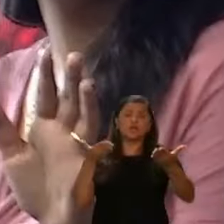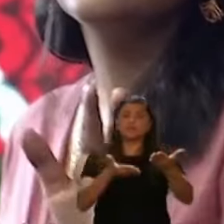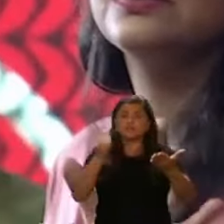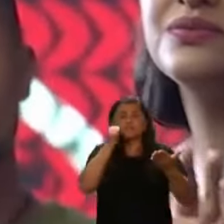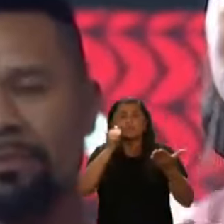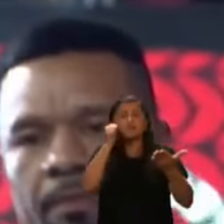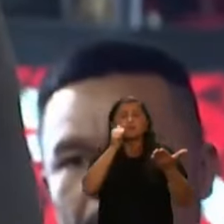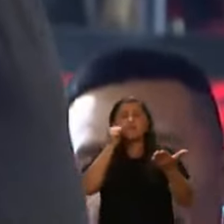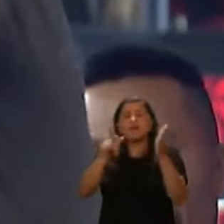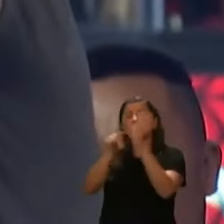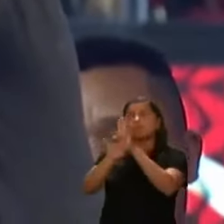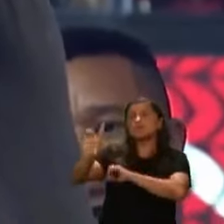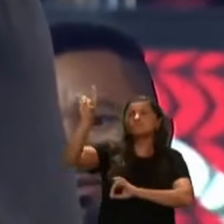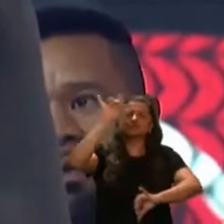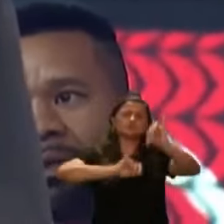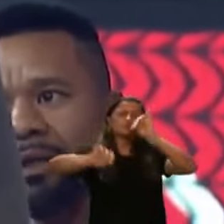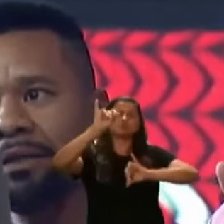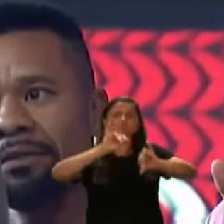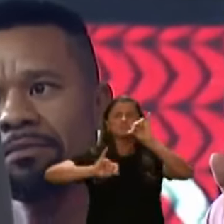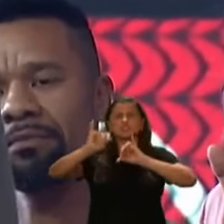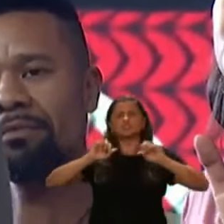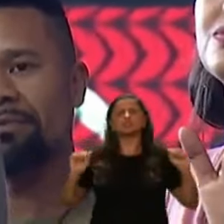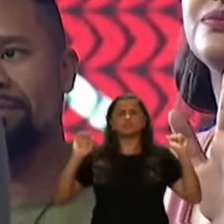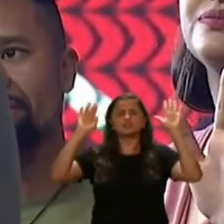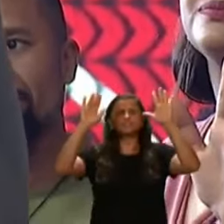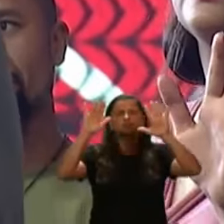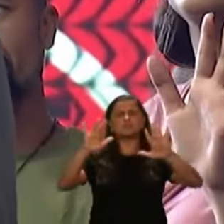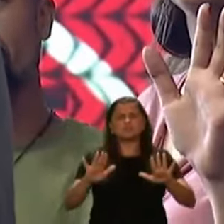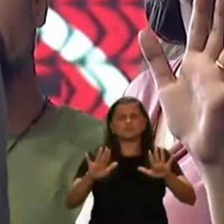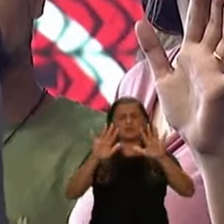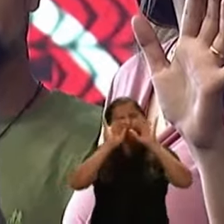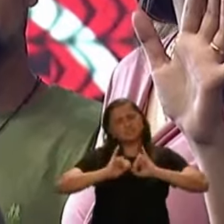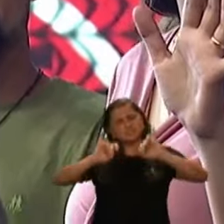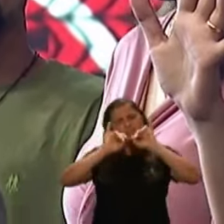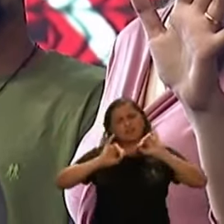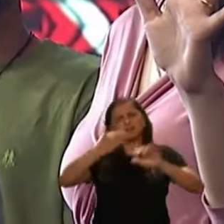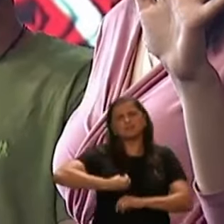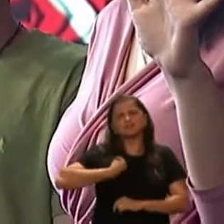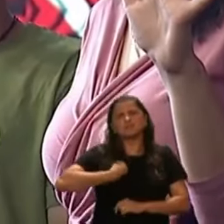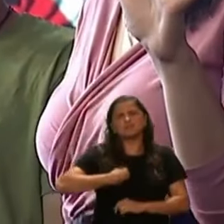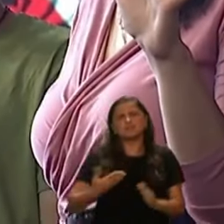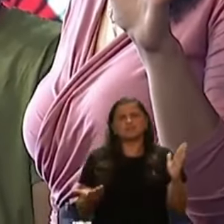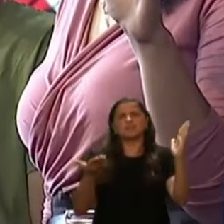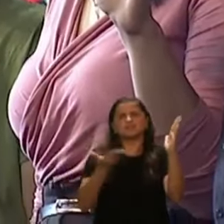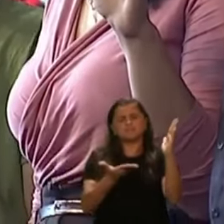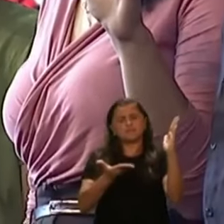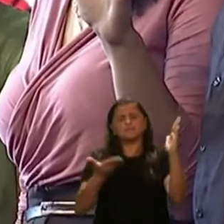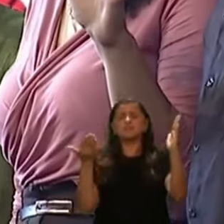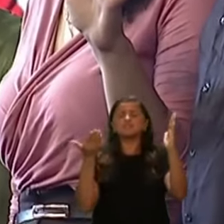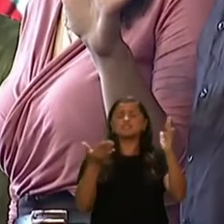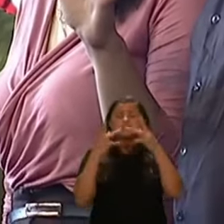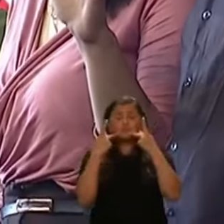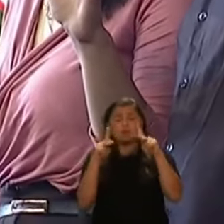mulher de Deus, cheia do Espírito Santo. Nós abençoamos e liberamos uma palavra de vida sobre você, que você seja